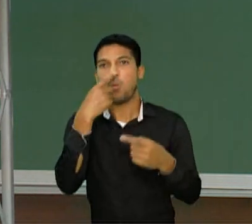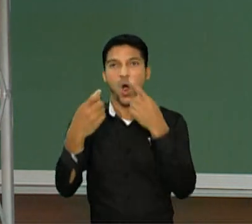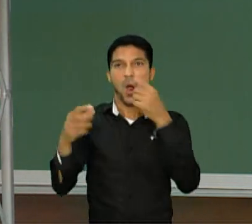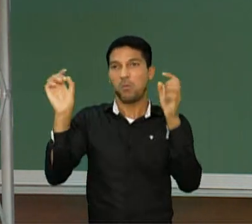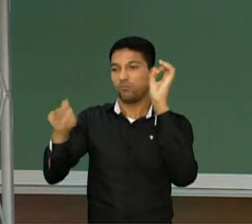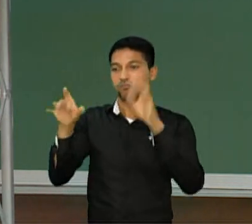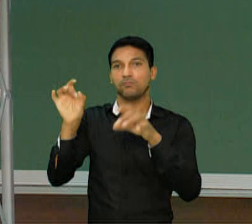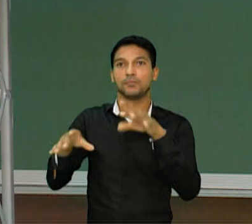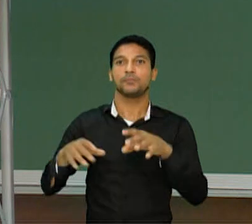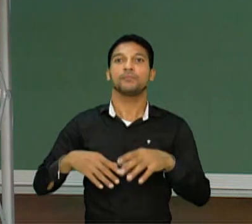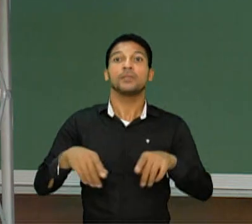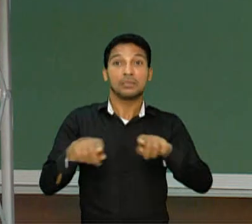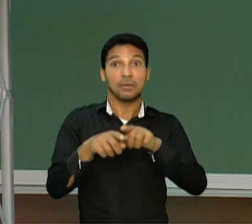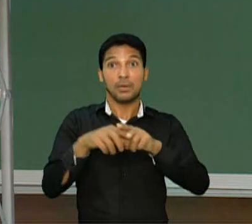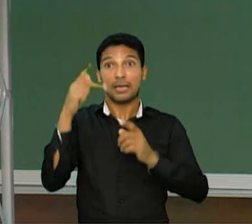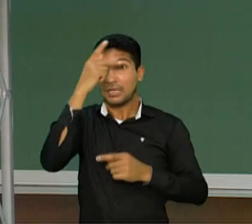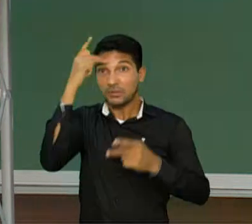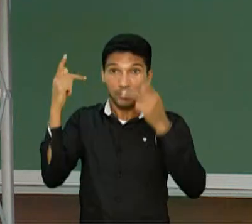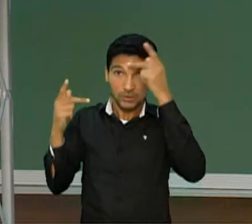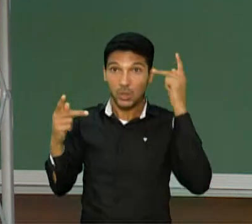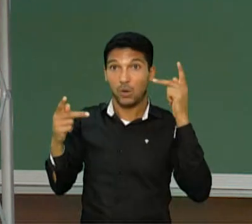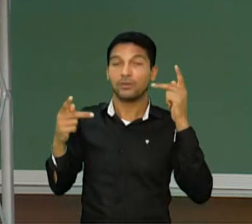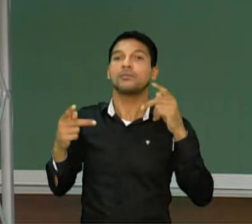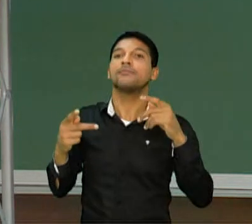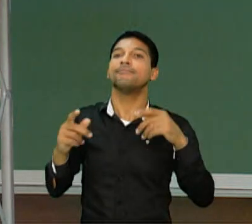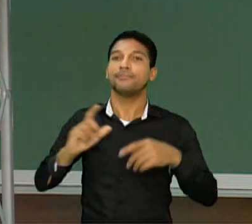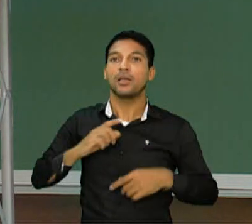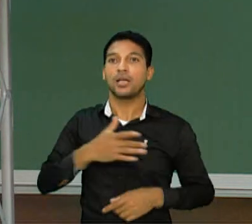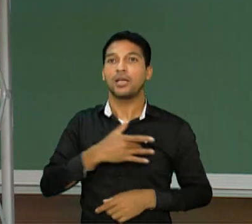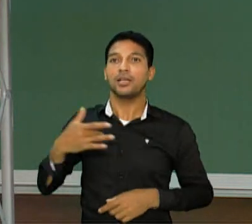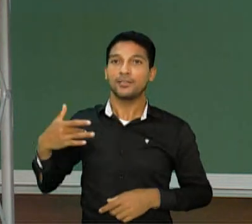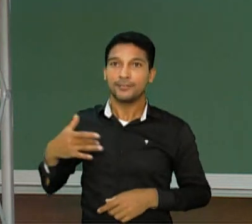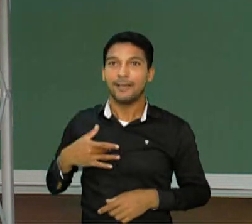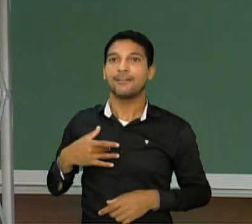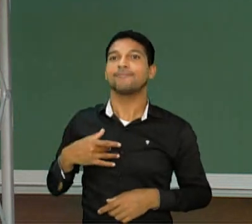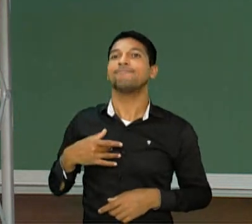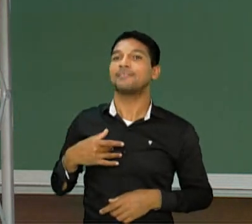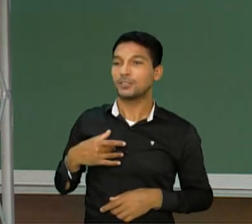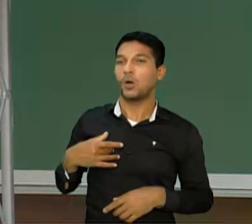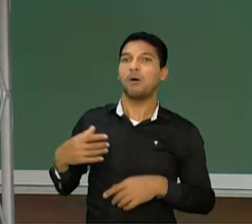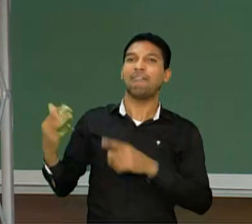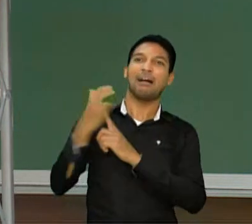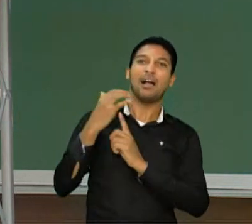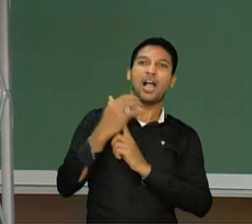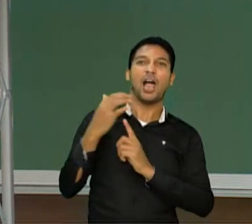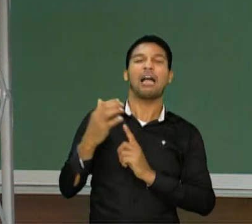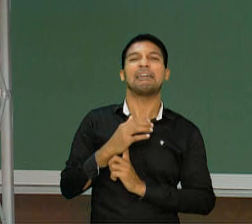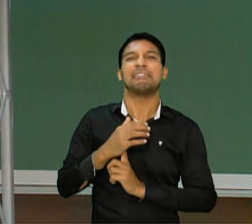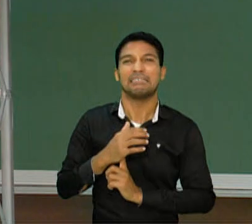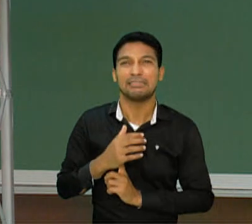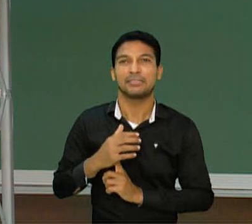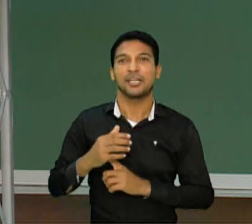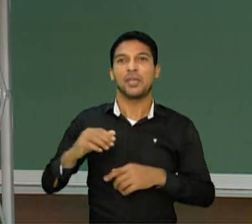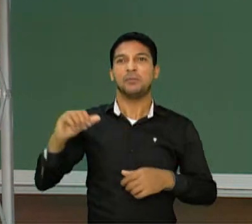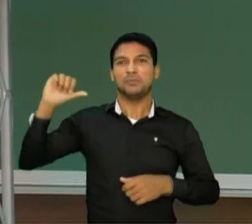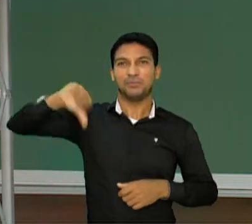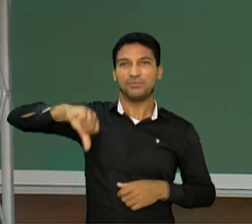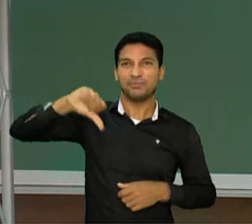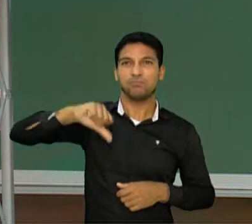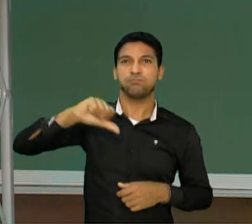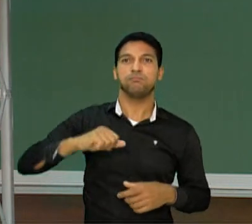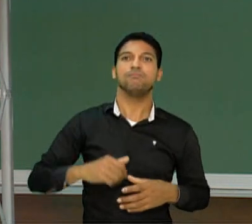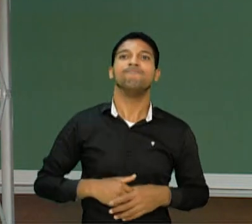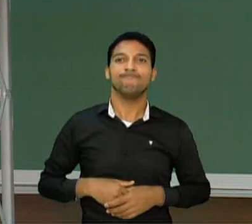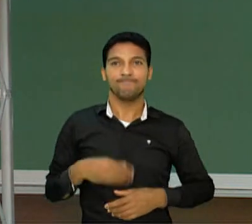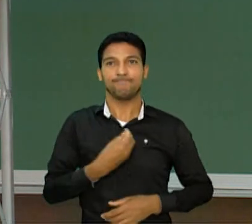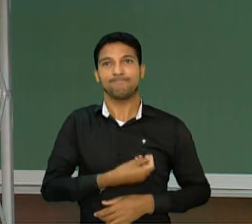As demais alternativas, ela pode ser observada da seguinte forma, o desenvolvimento que não pode ser alcançado com a presença de áreas verdes,